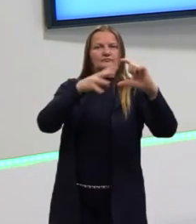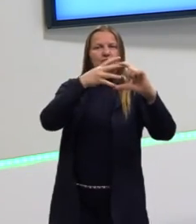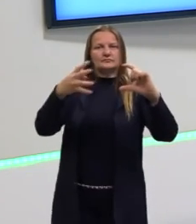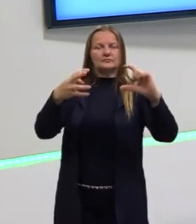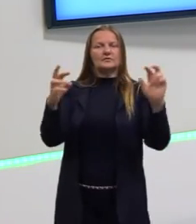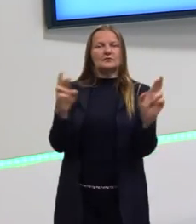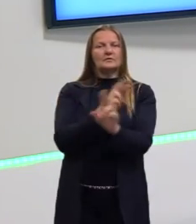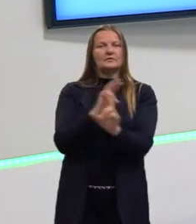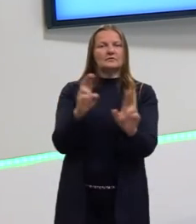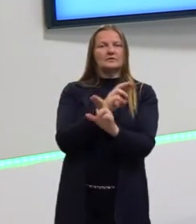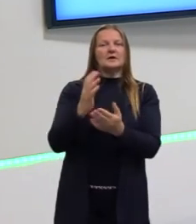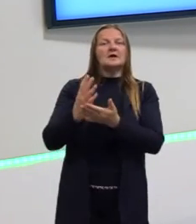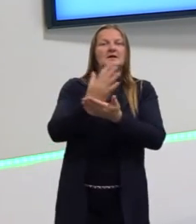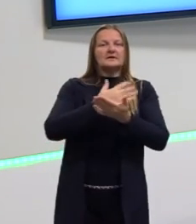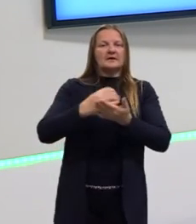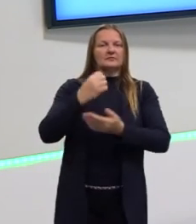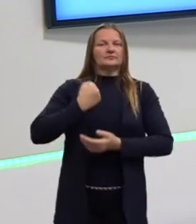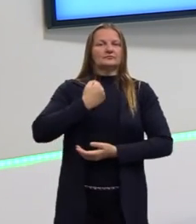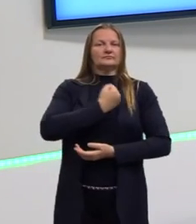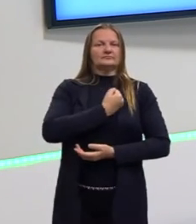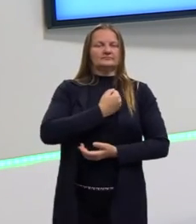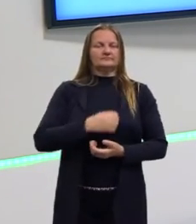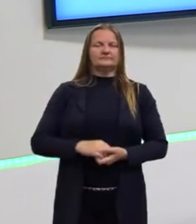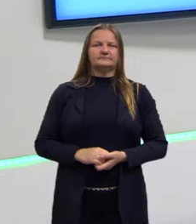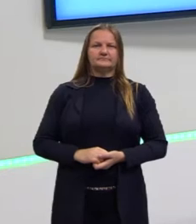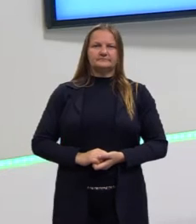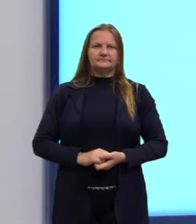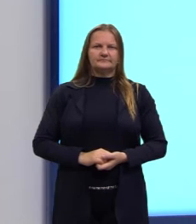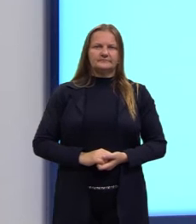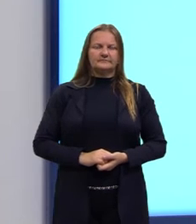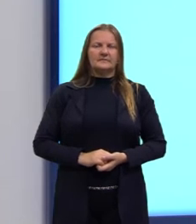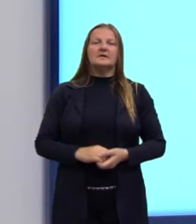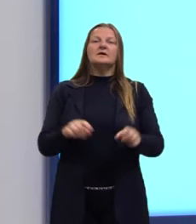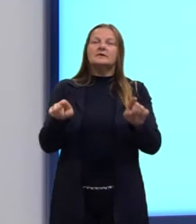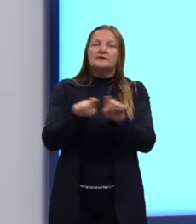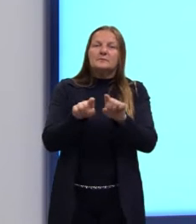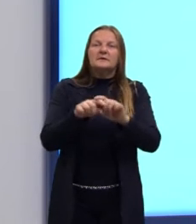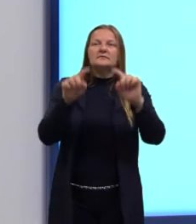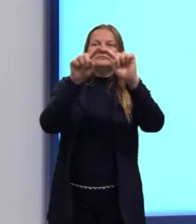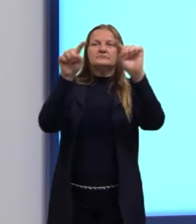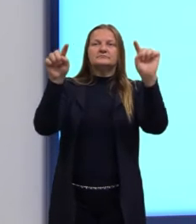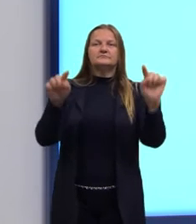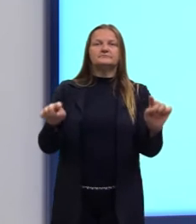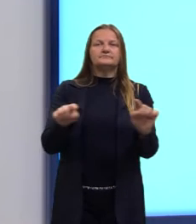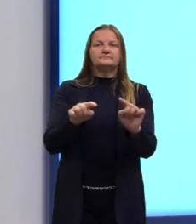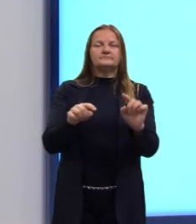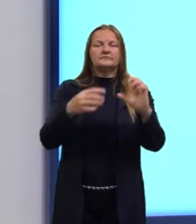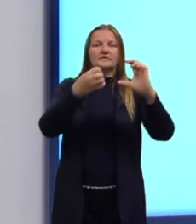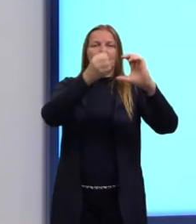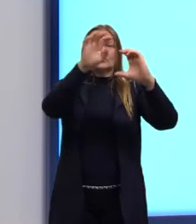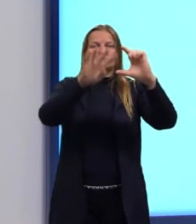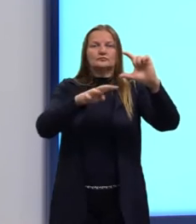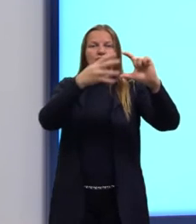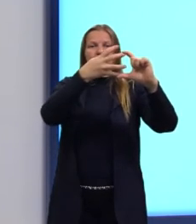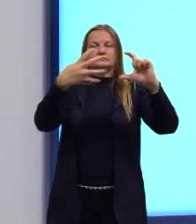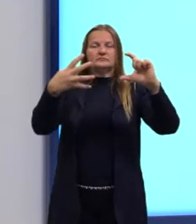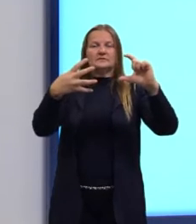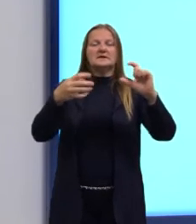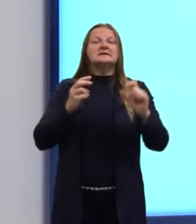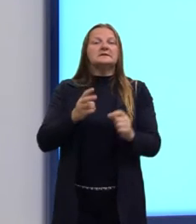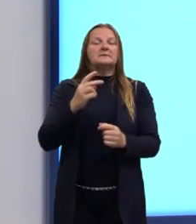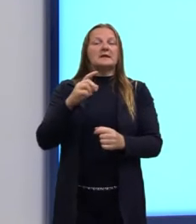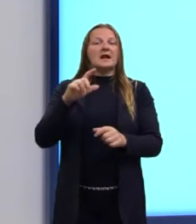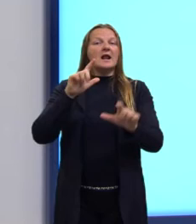relacionam dados numéricos então as matrizes elas são sempre representadas por letras